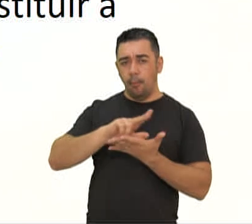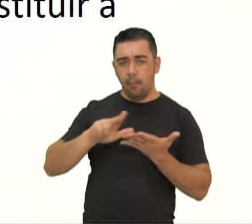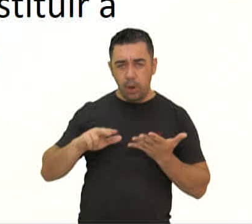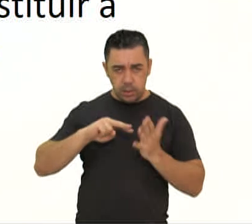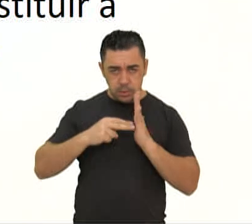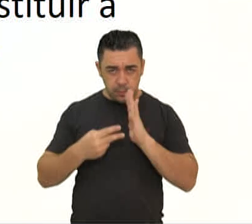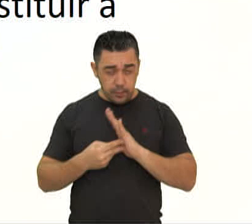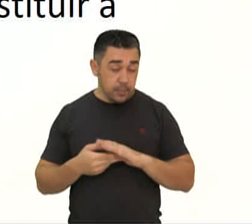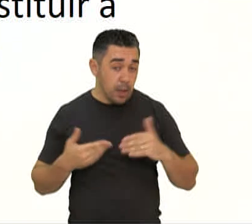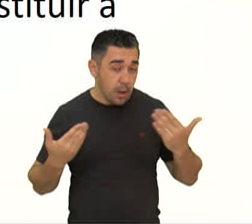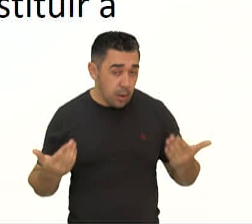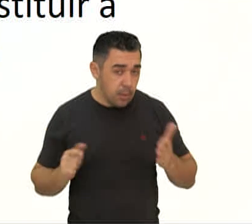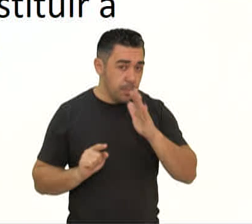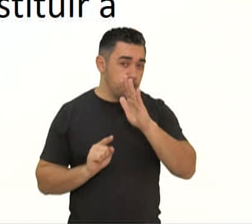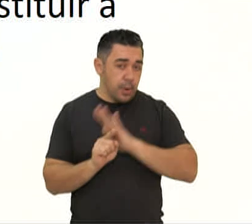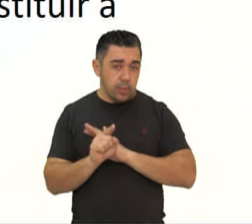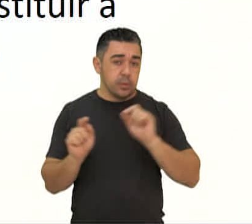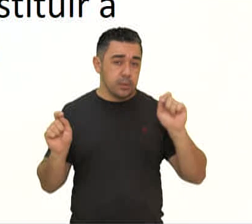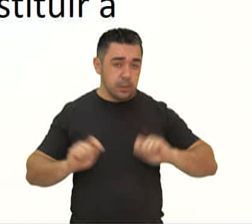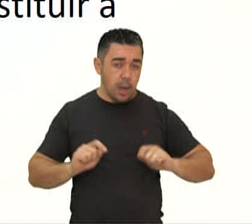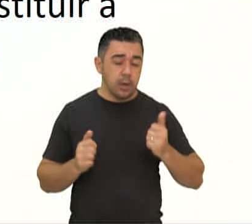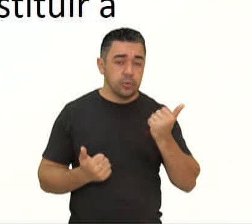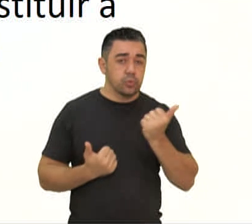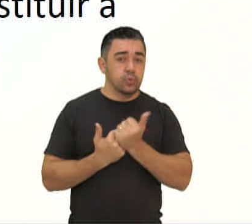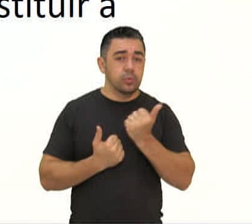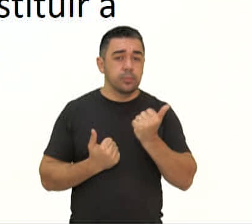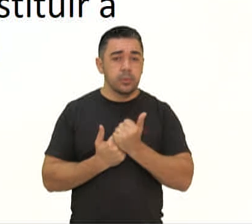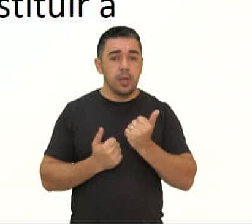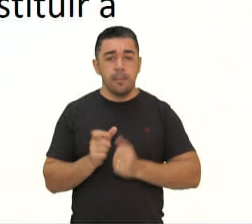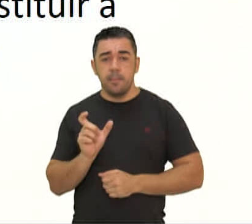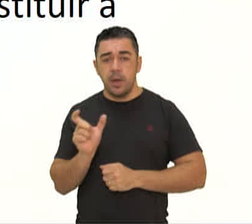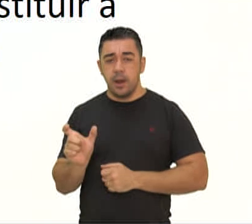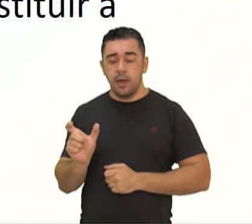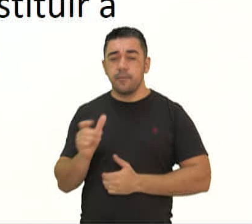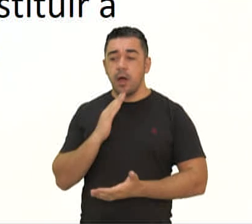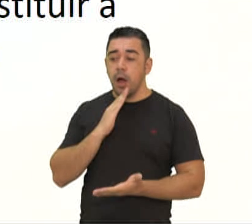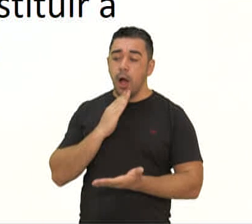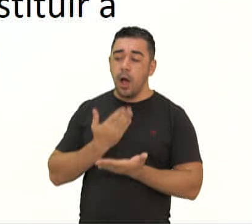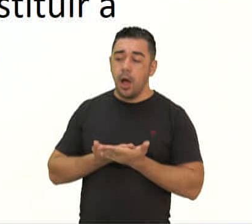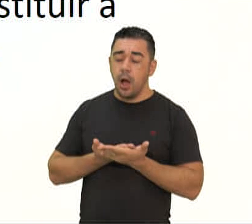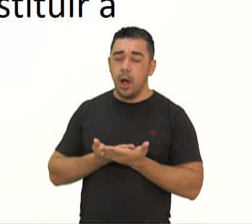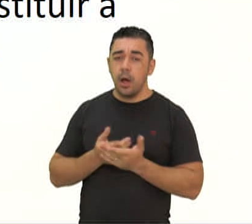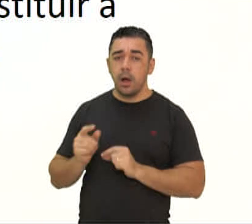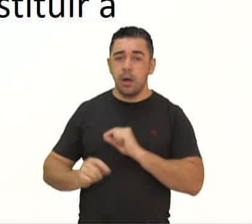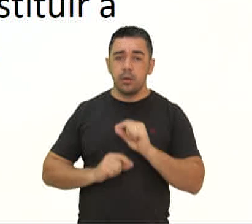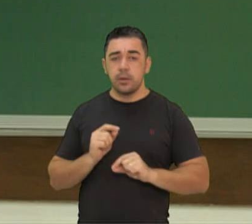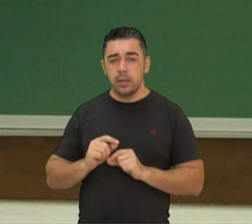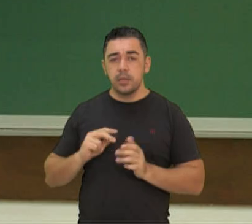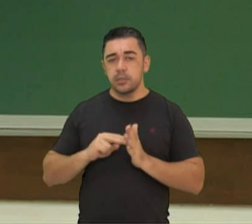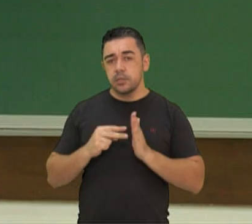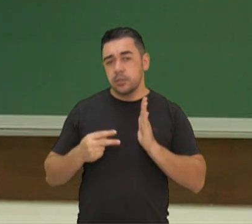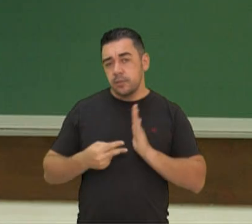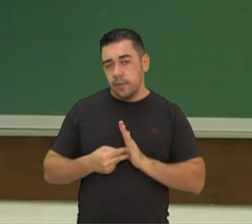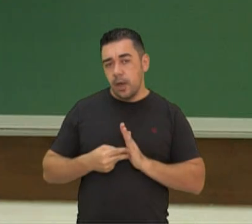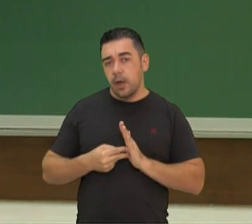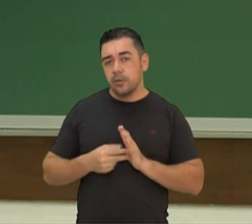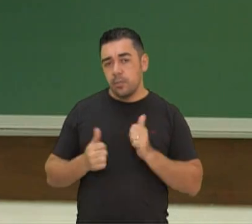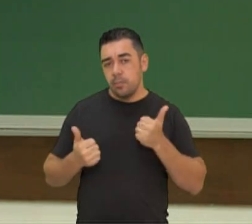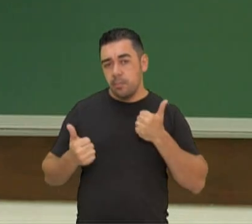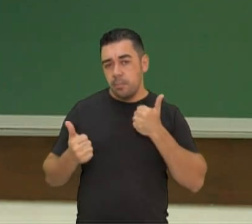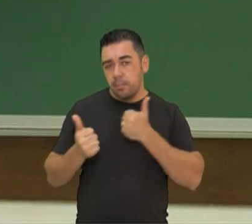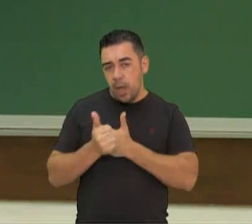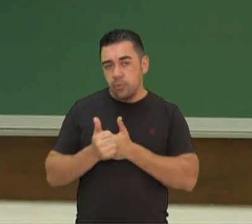significados. Qual desses poderia substituir a palavra impressionam, mantendo o sentido mais próximo do